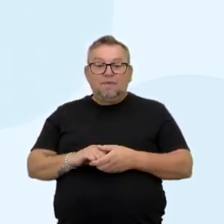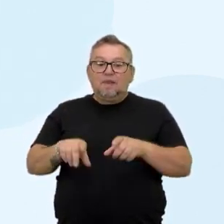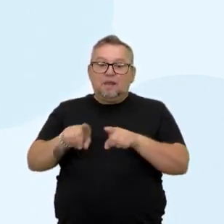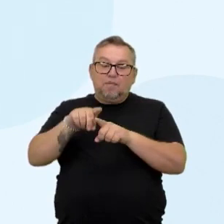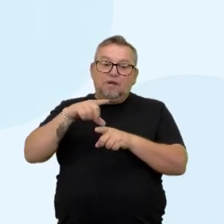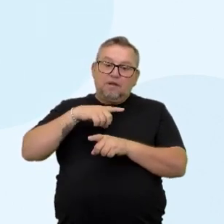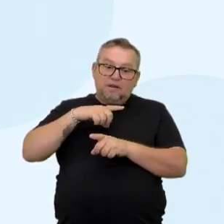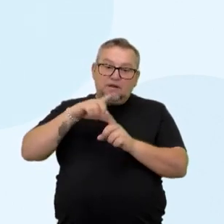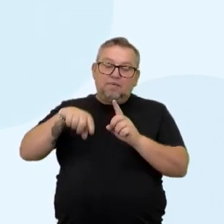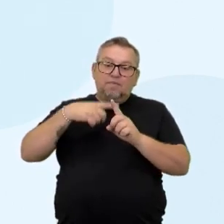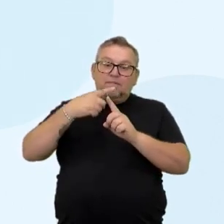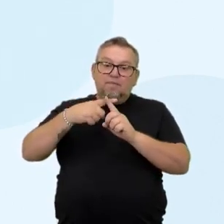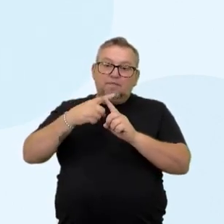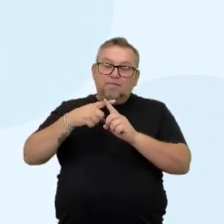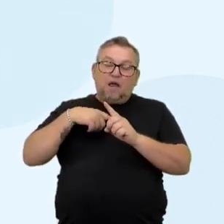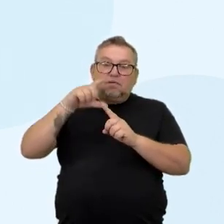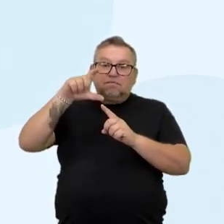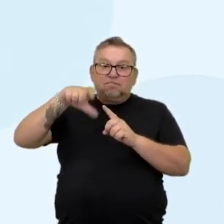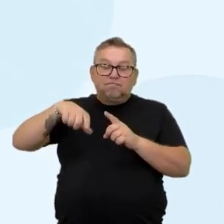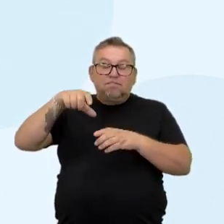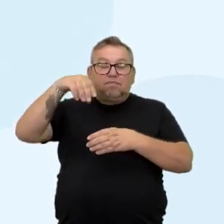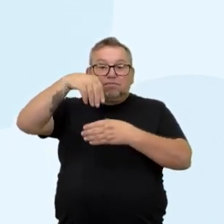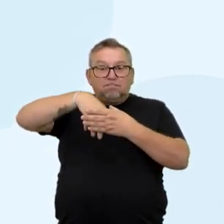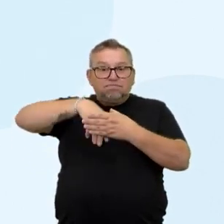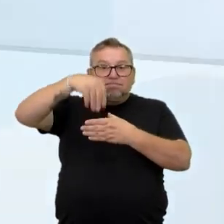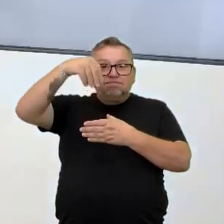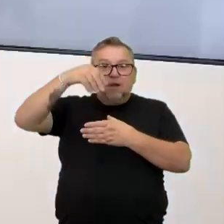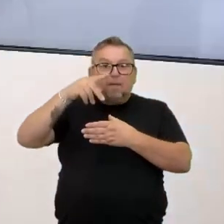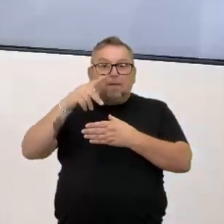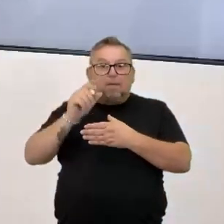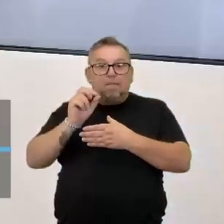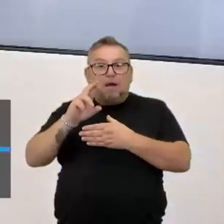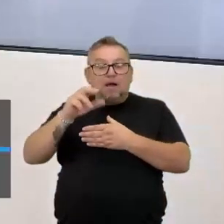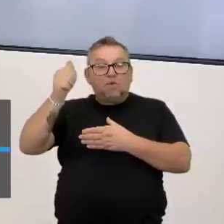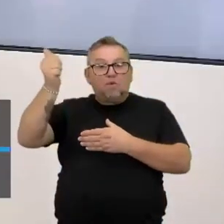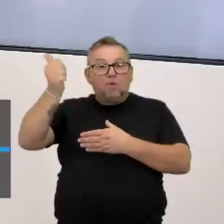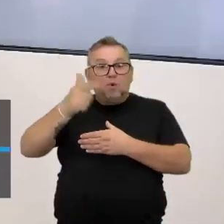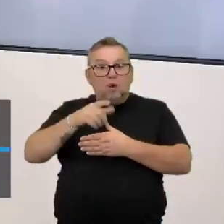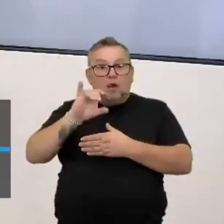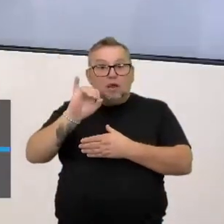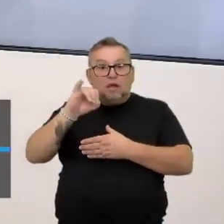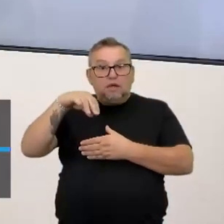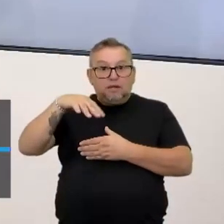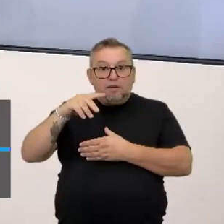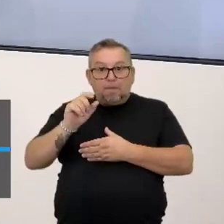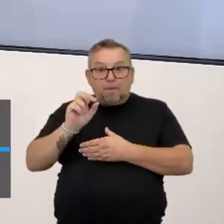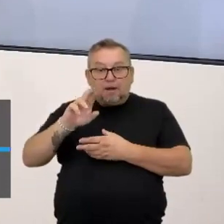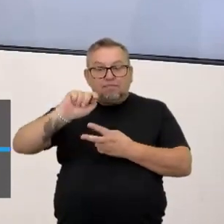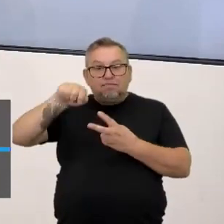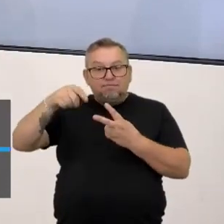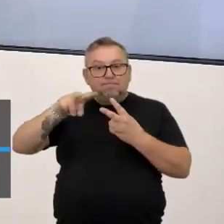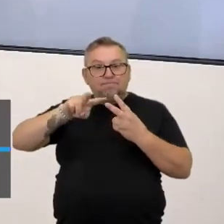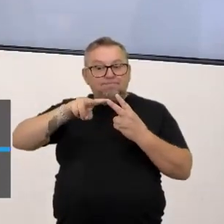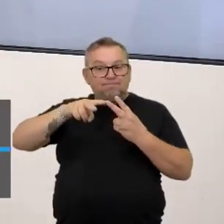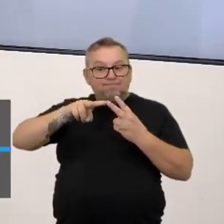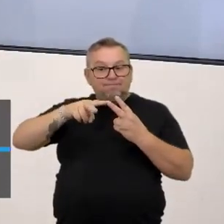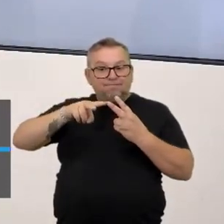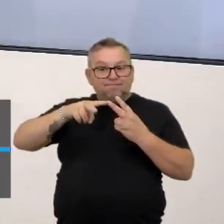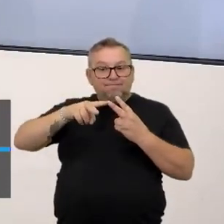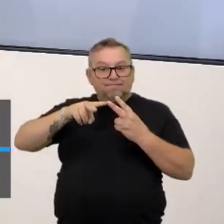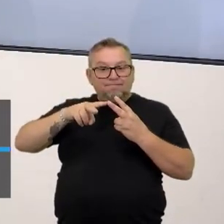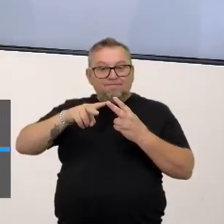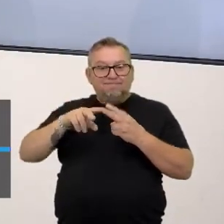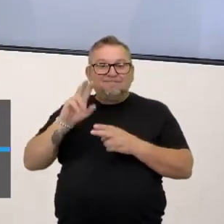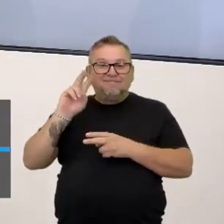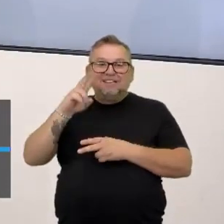Então tem mais cartelas pares do que cartelas ímpares, né? Então há mais chance de sair par do que sair ímpar.